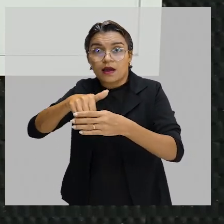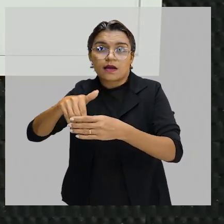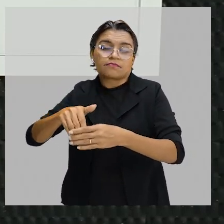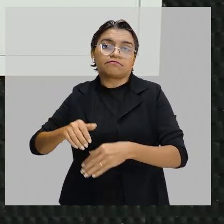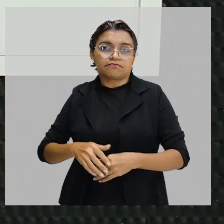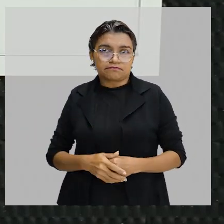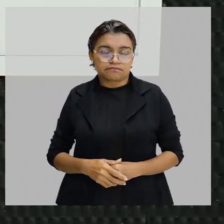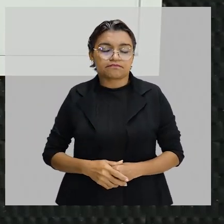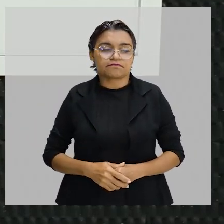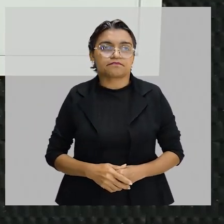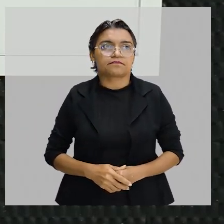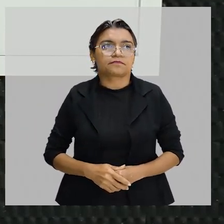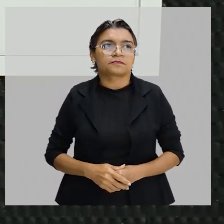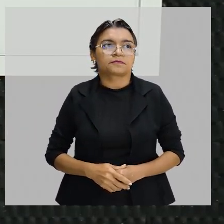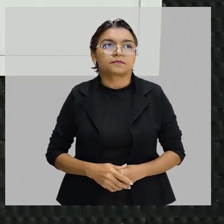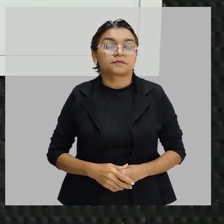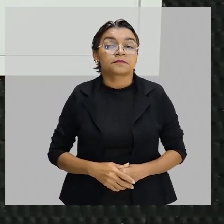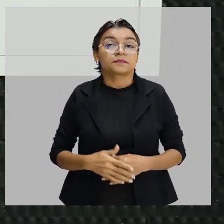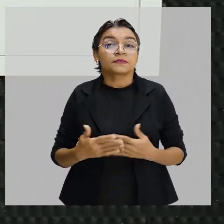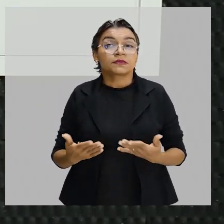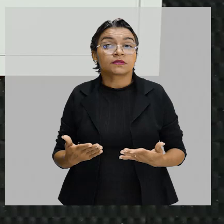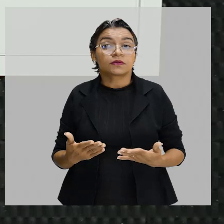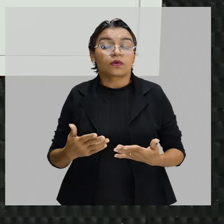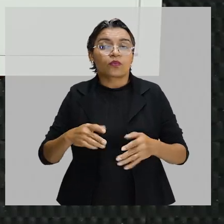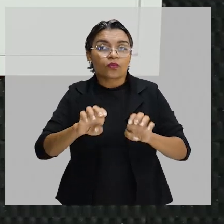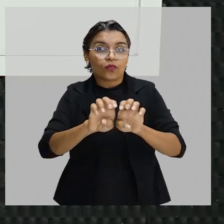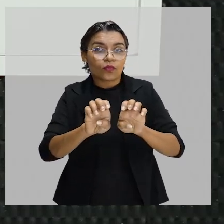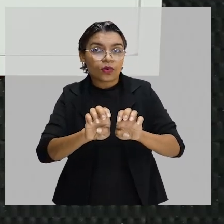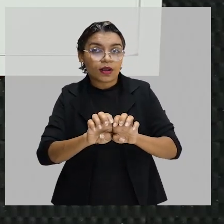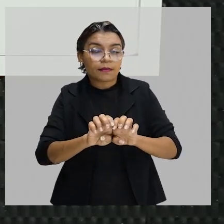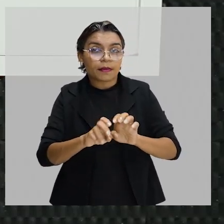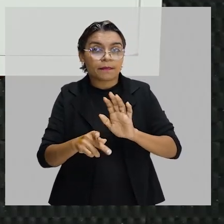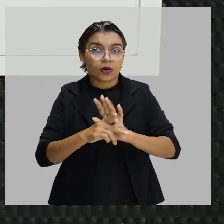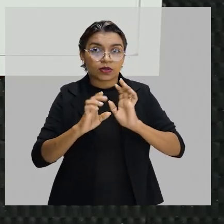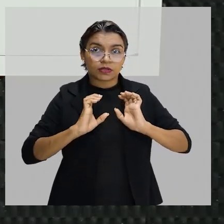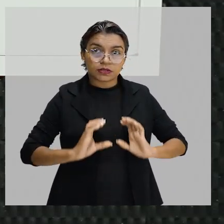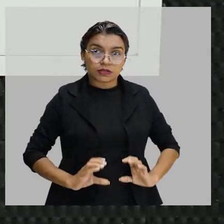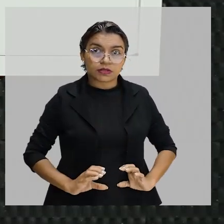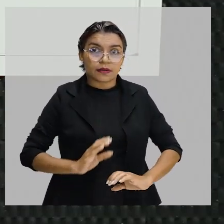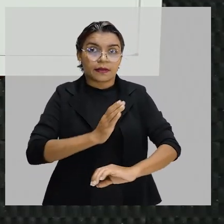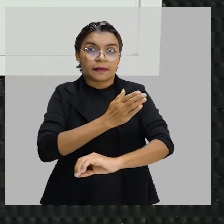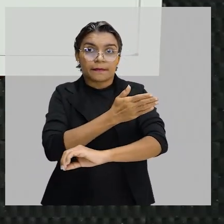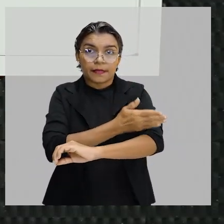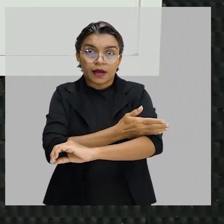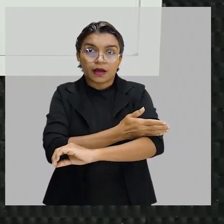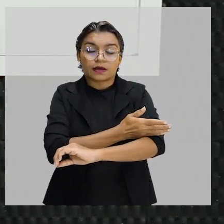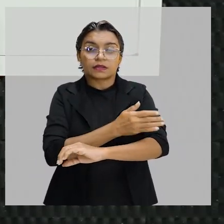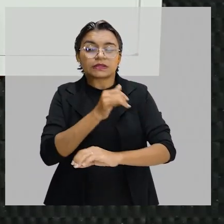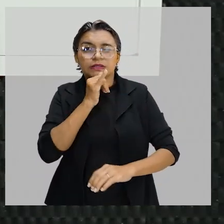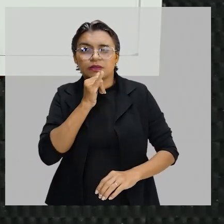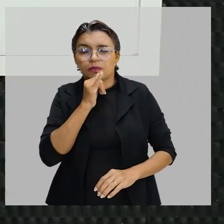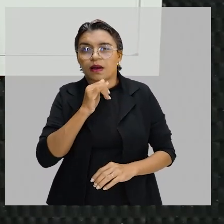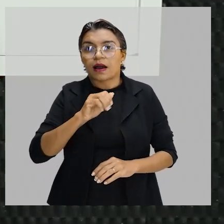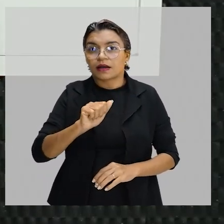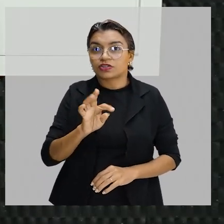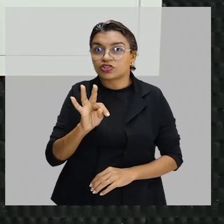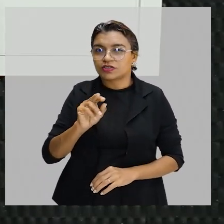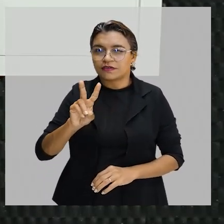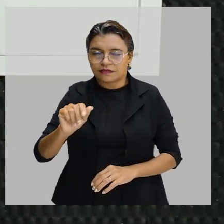Ok? E esses elementos da cidadania ativa e da cidadania passiva, eles precisam